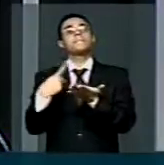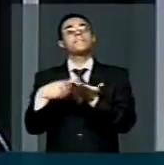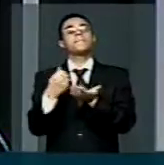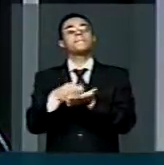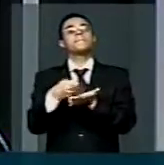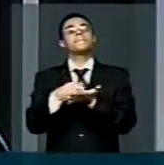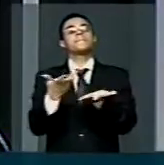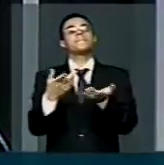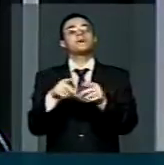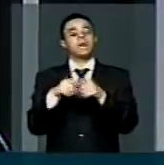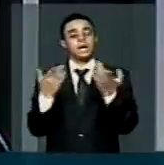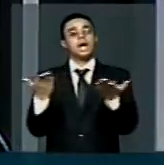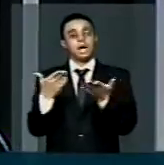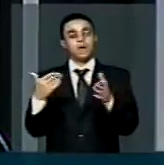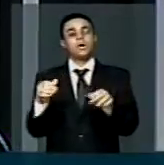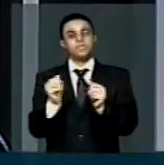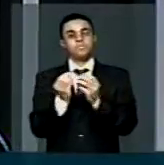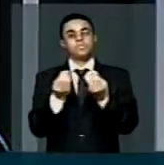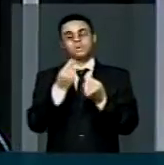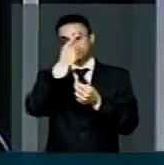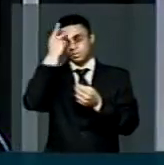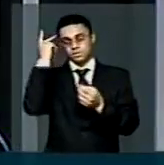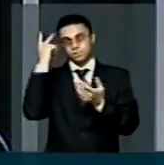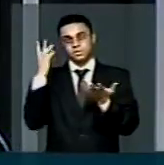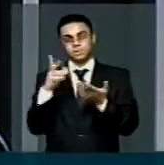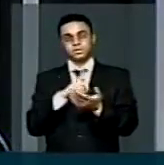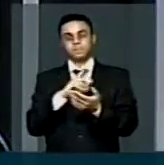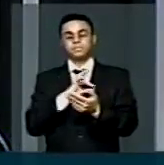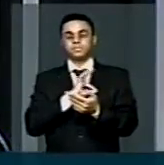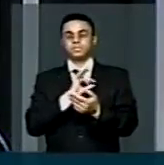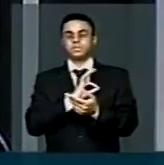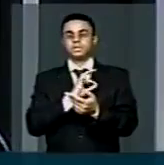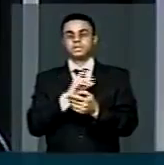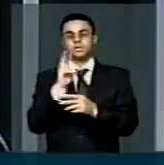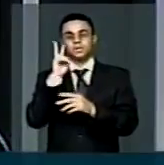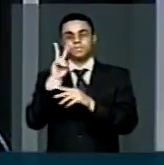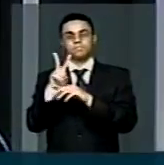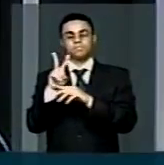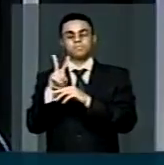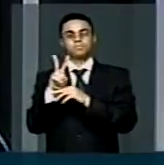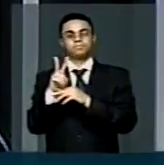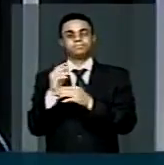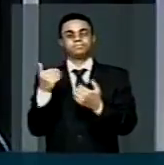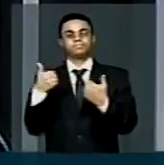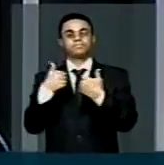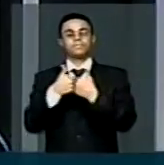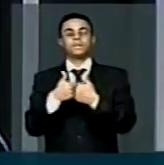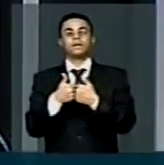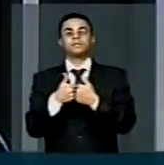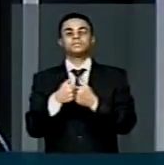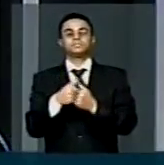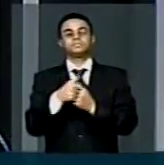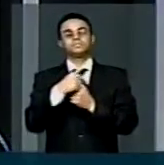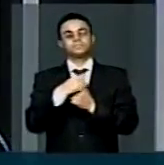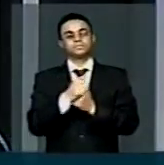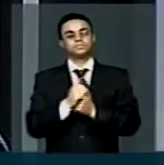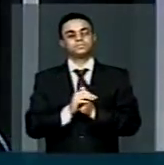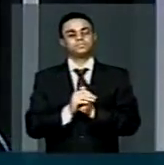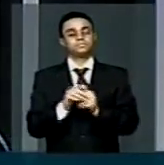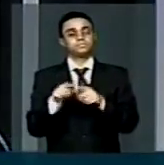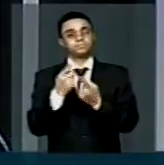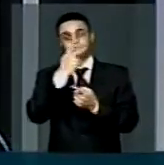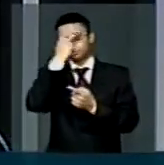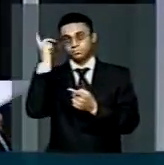da Catedral Metropolitana sob a vigilância da Polícia Militar. Elas não estão pedindo favor, não estão